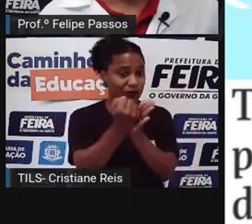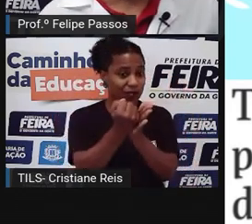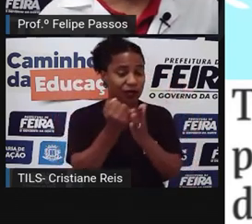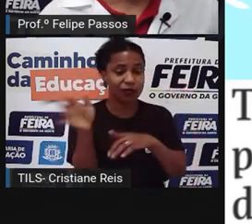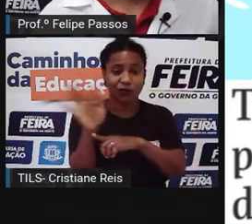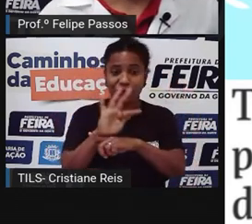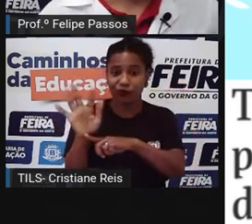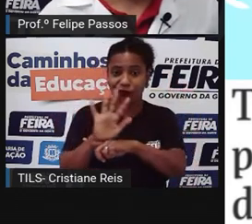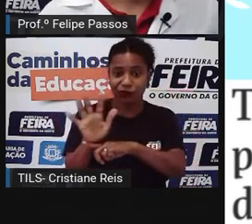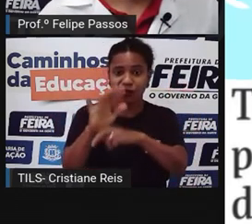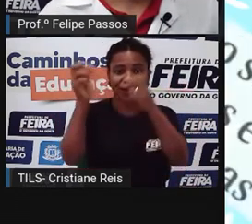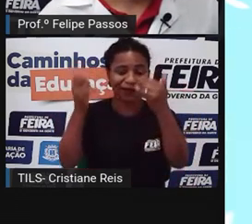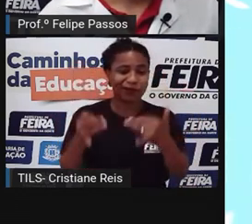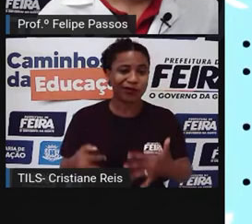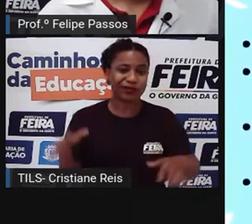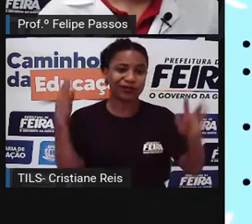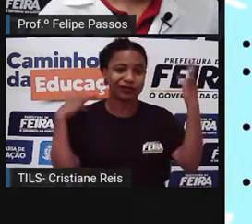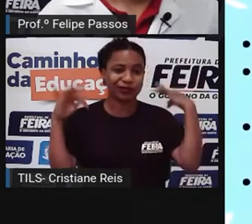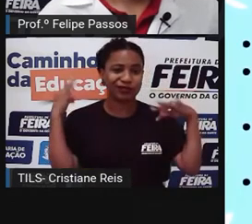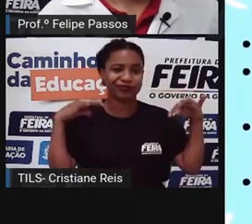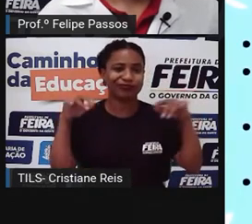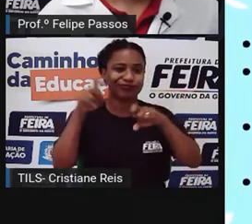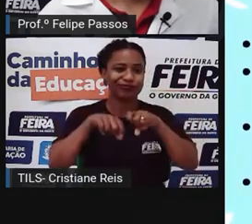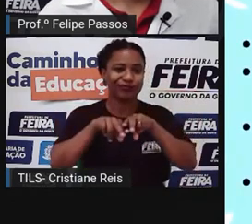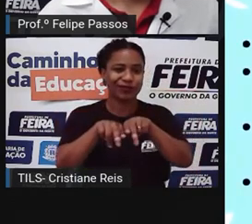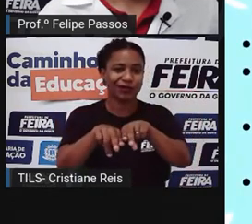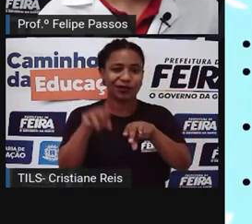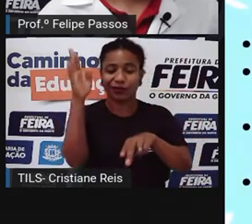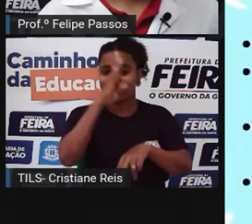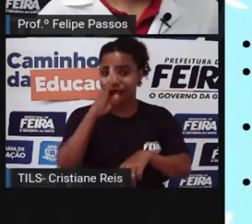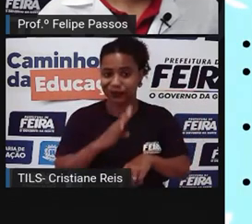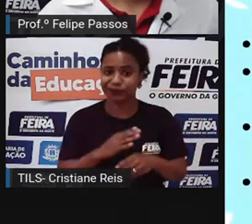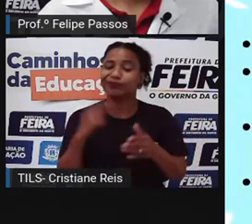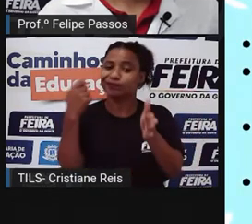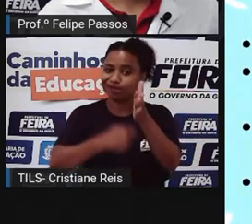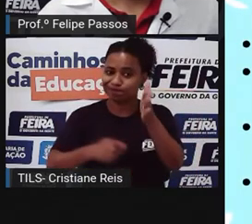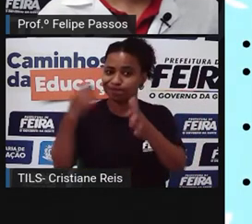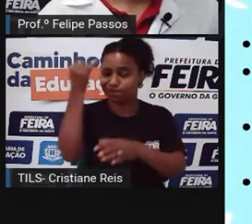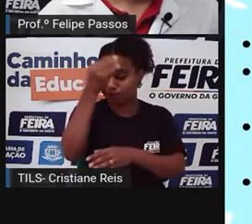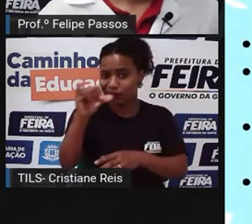é uma realidade, infelizmente, e que precisa ser combatida.